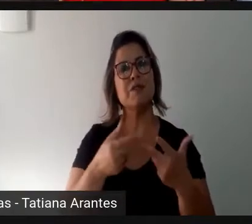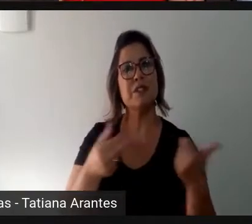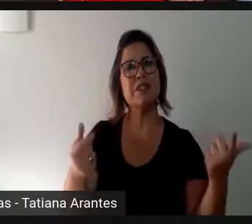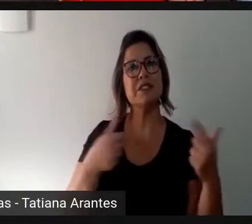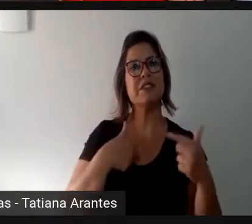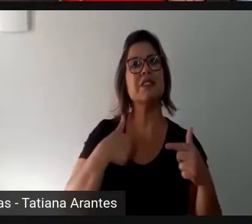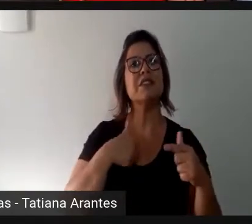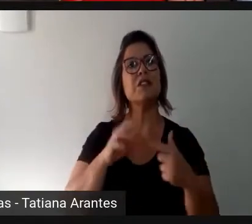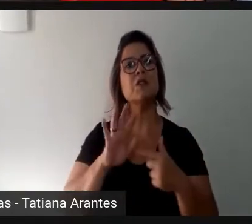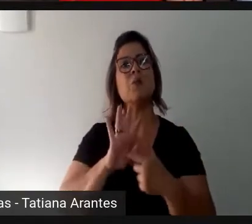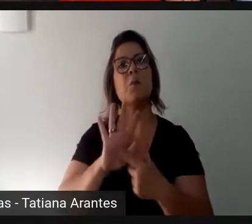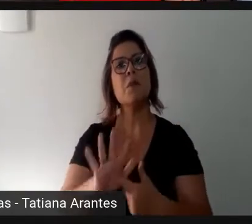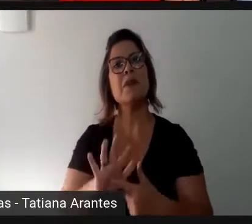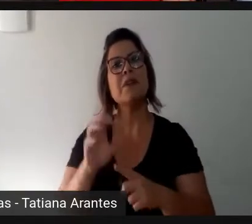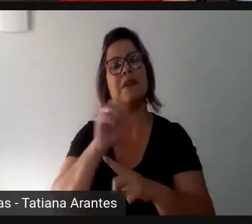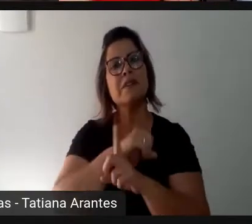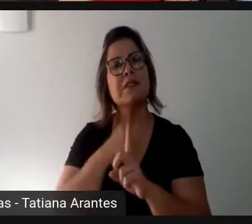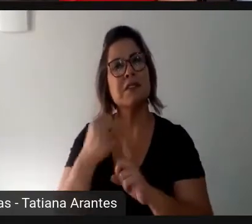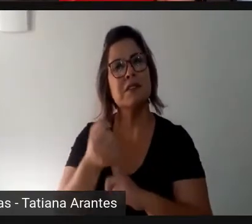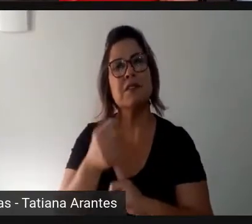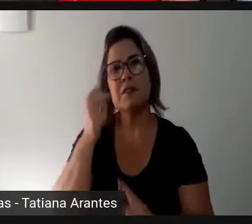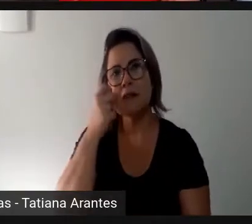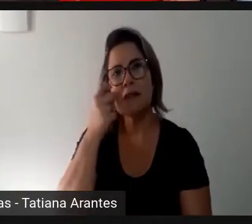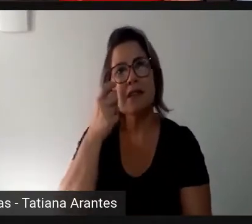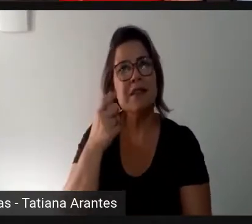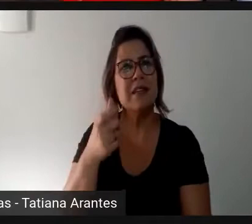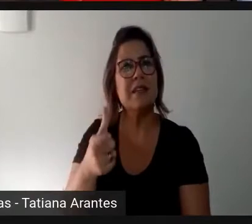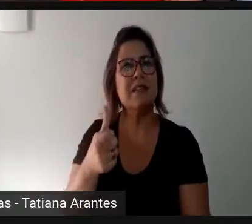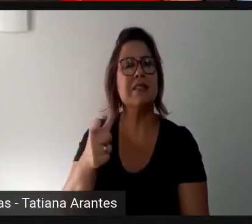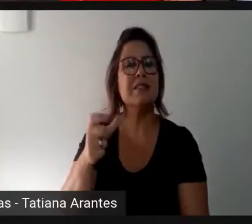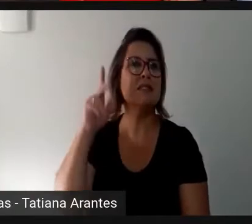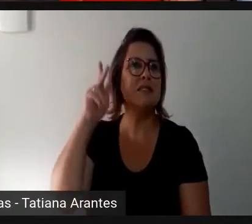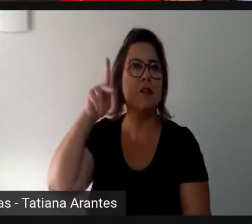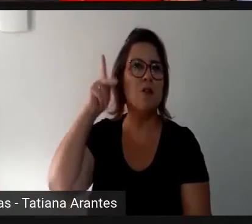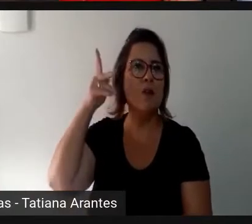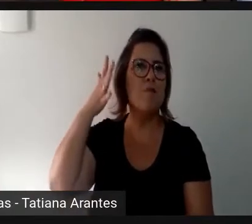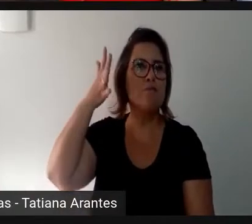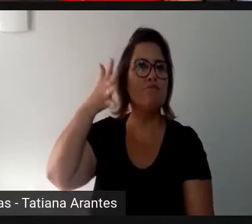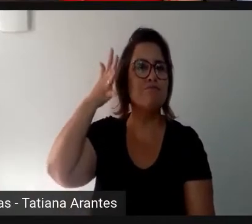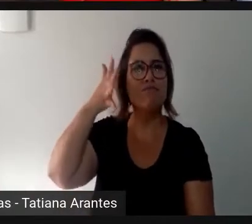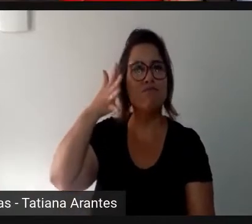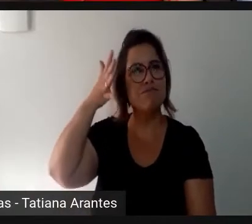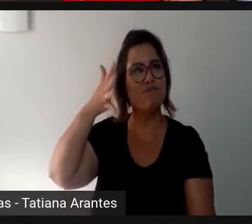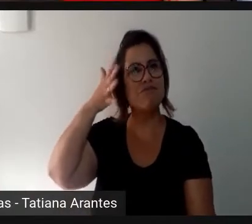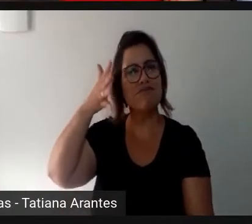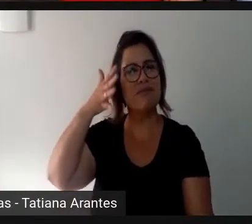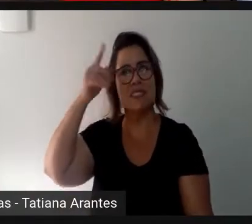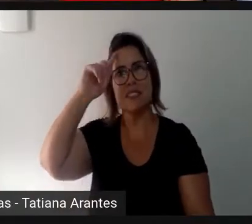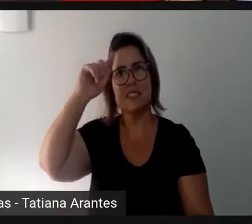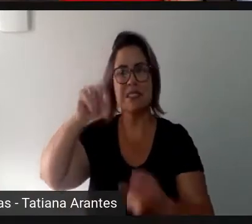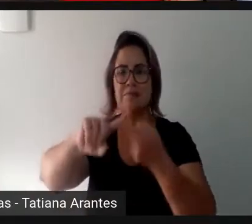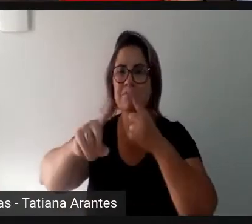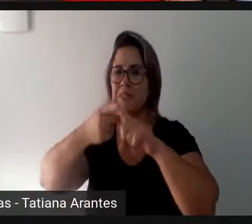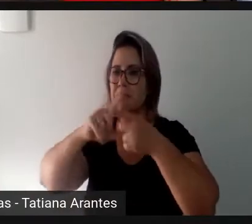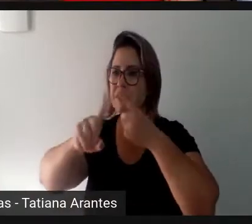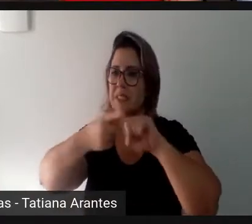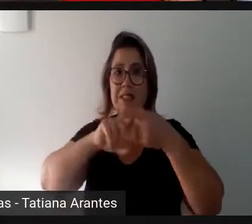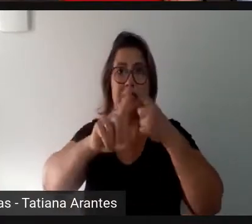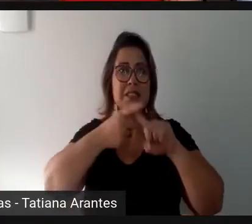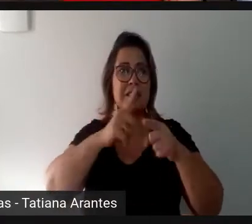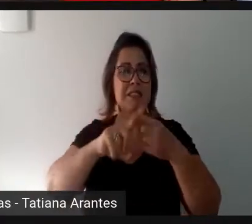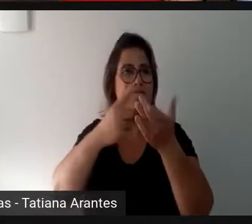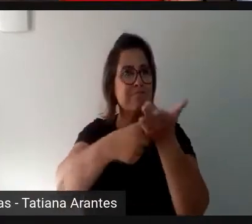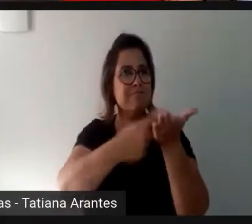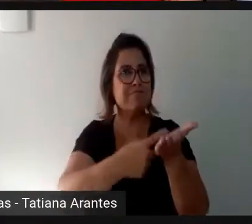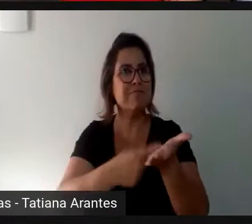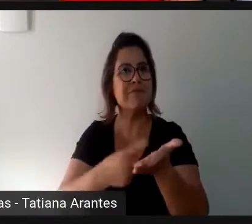sociais de diferentes interesses. E a política ela é feita na harmonização e negociação desses diversos interesses.